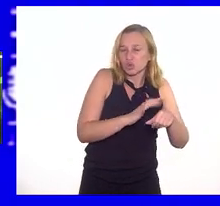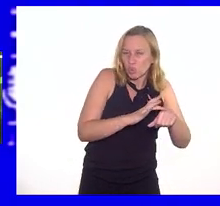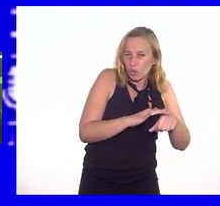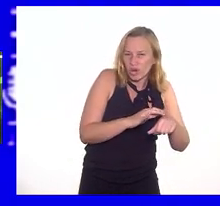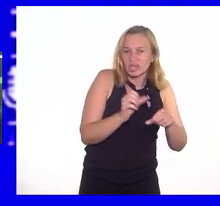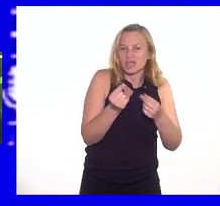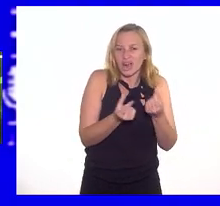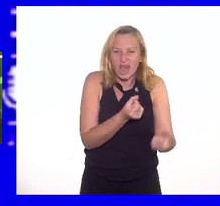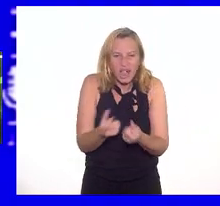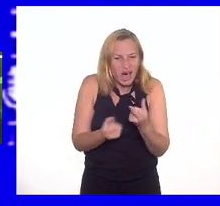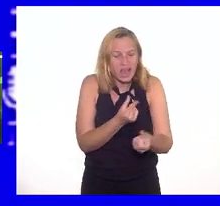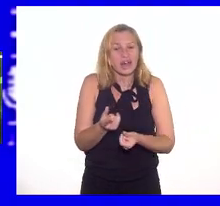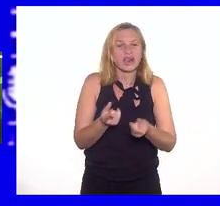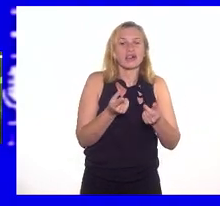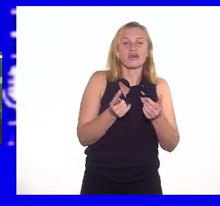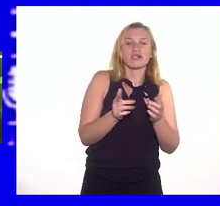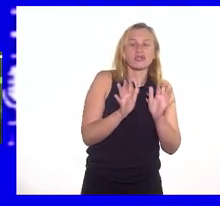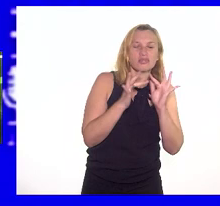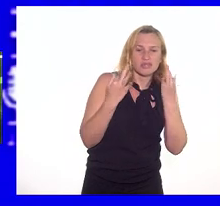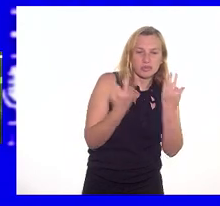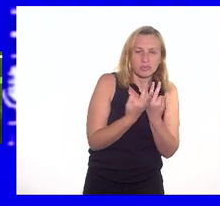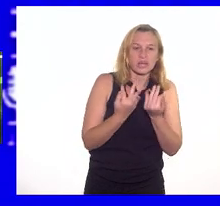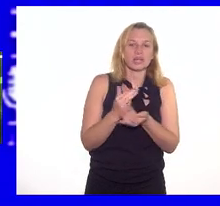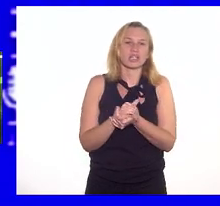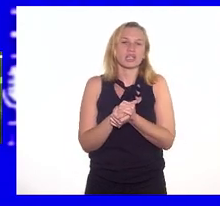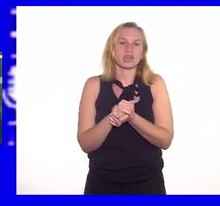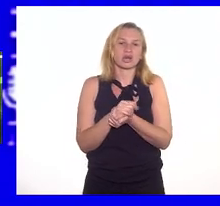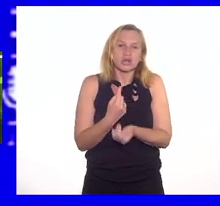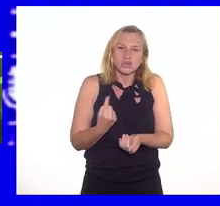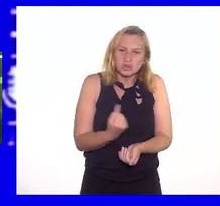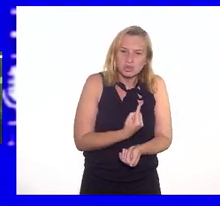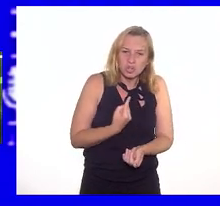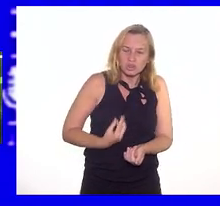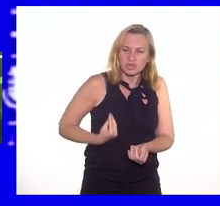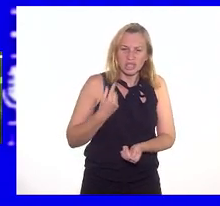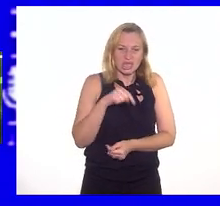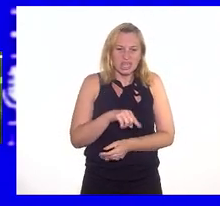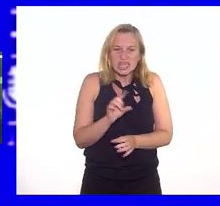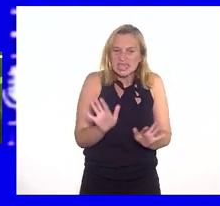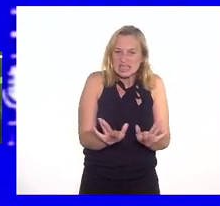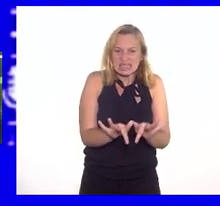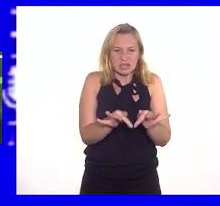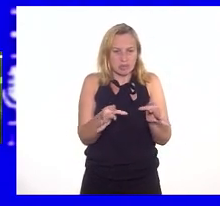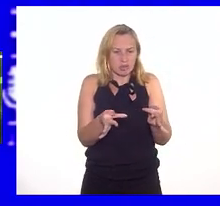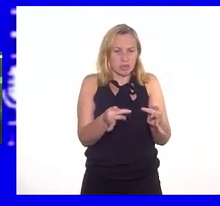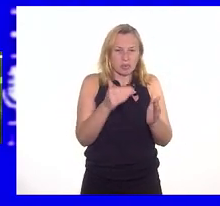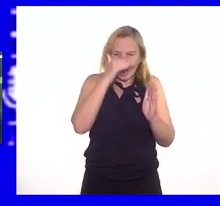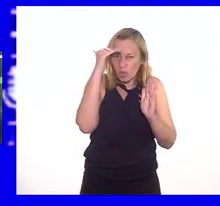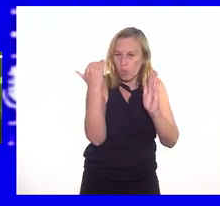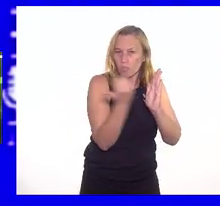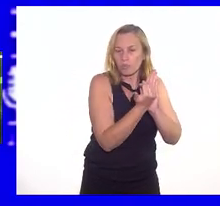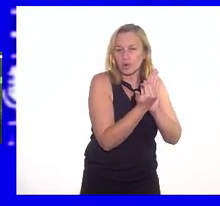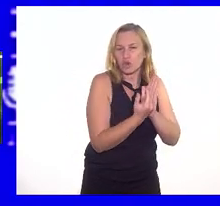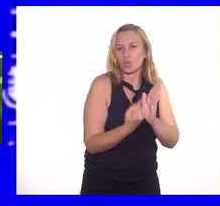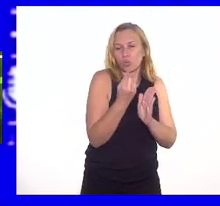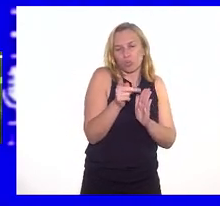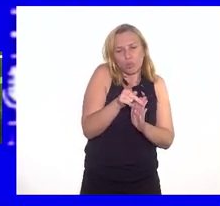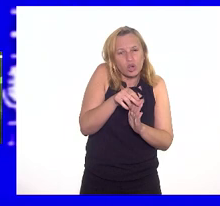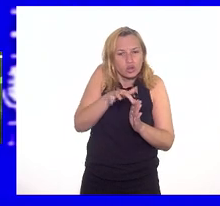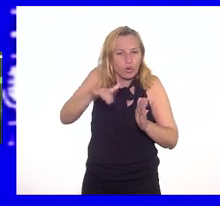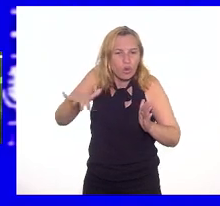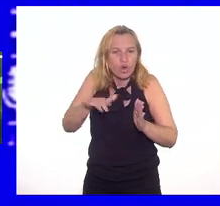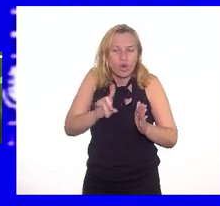raras, familiares, profissionais presentes. Nós não estamos aqui simplesmente para cumprirmos um protocolo ou